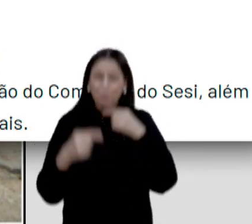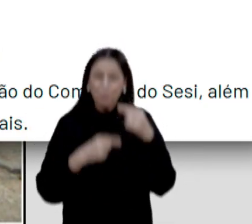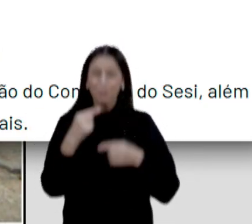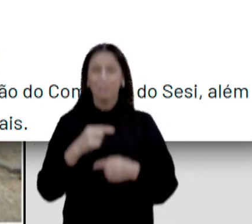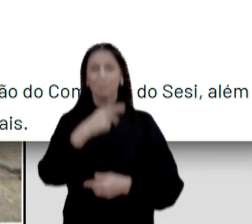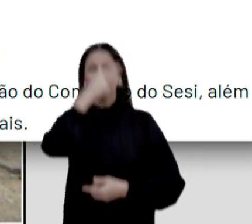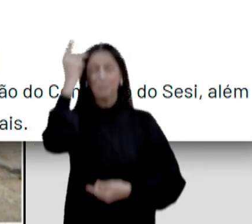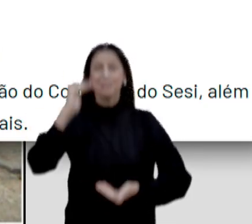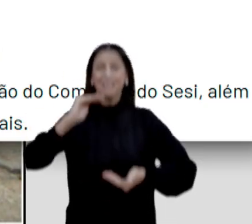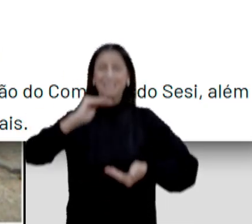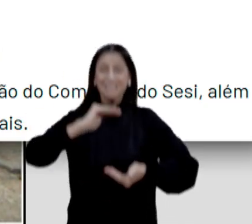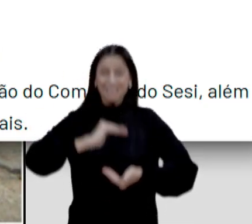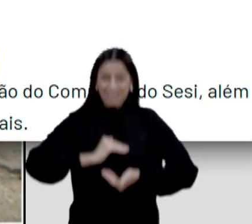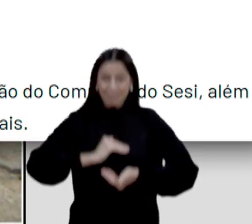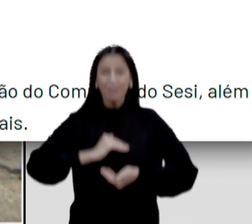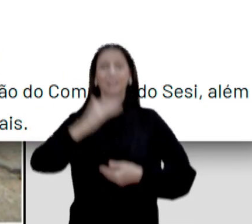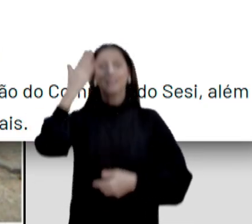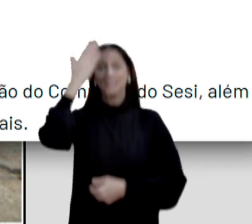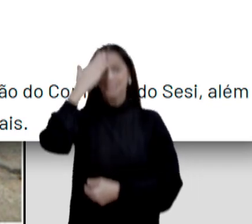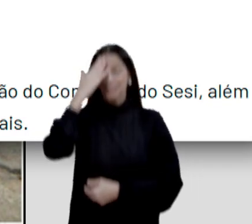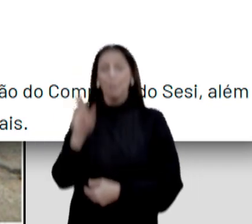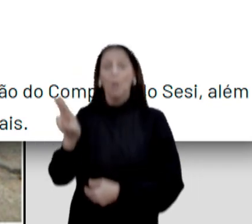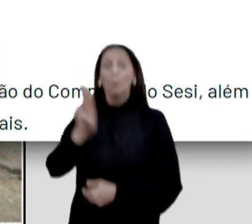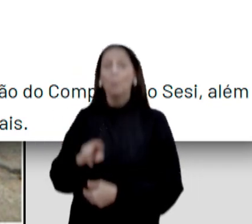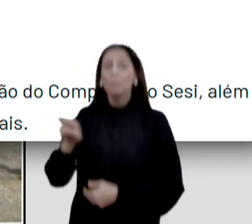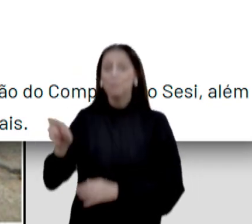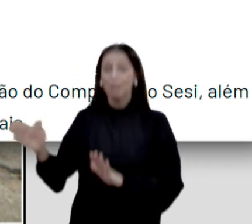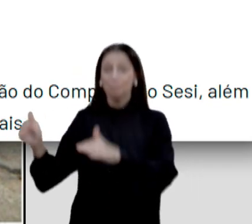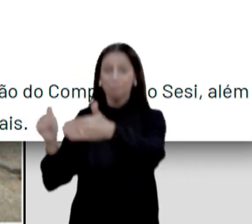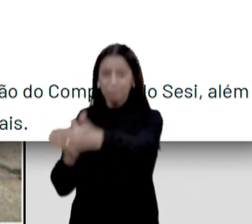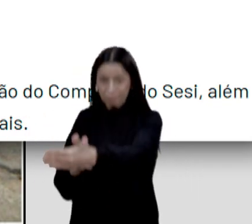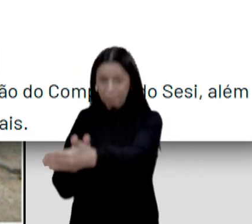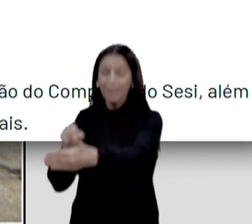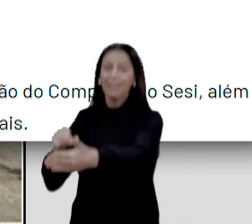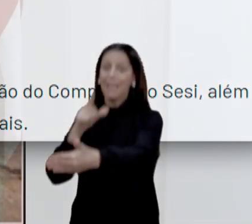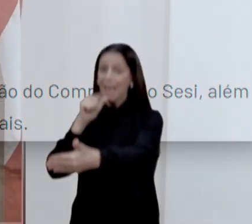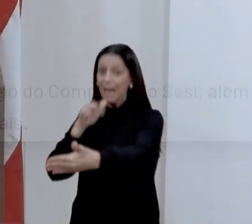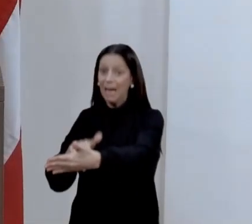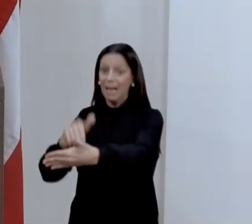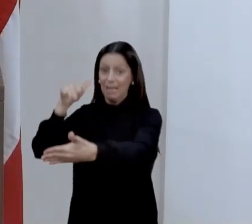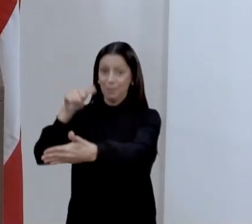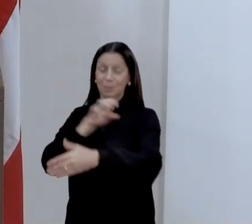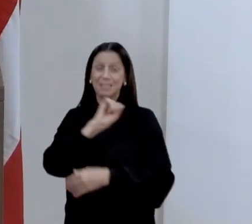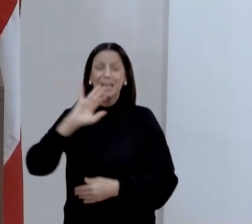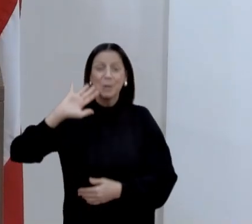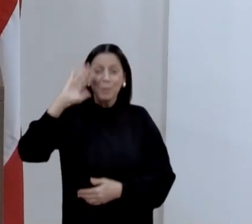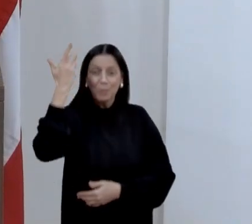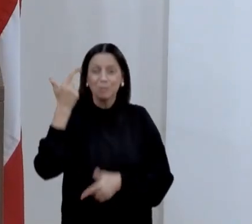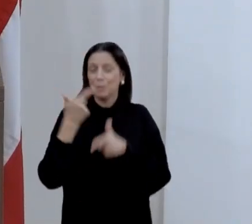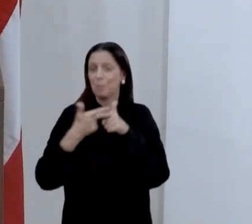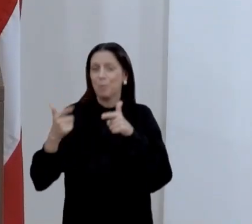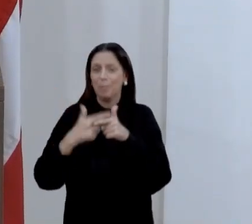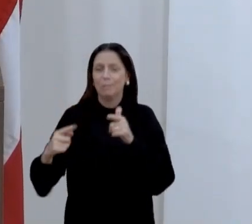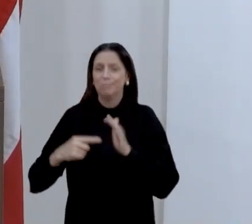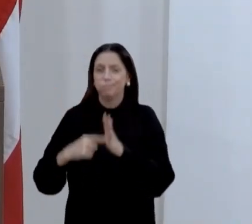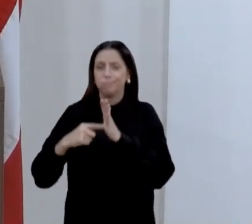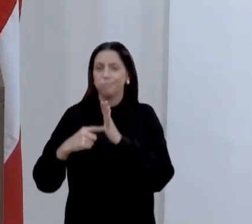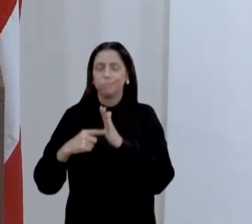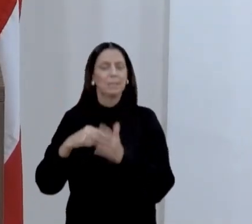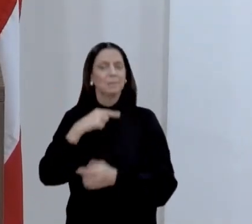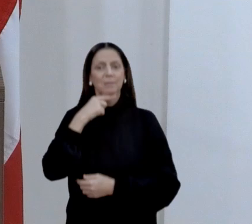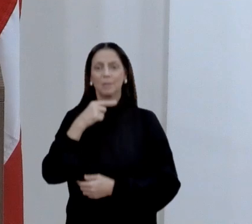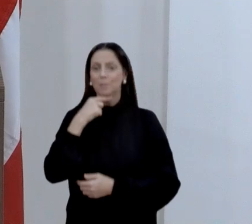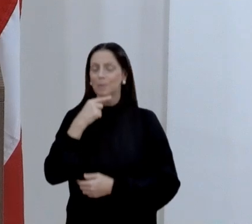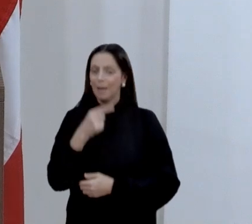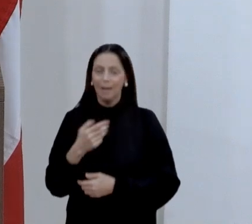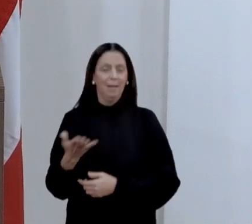Defesa Civil. Se tiver, e pode ser que tenha, eu duvido que se acontecer algum problema sei lá, com o motor não ligar, que acontecer alguma